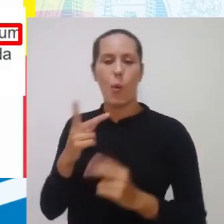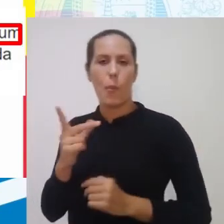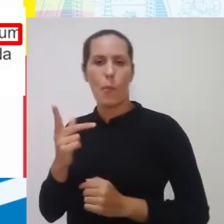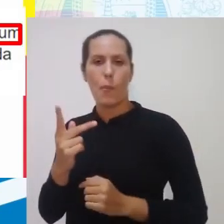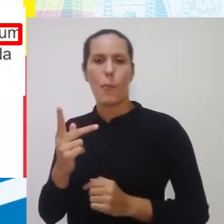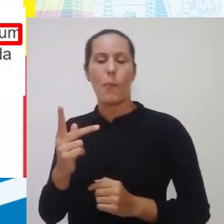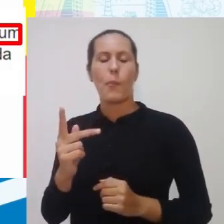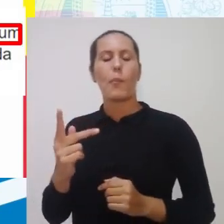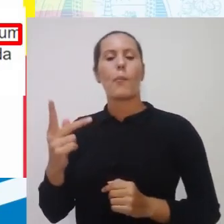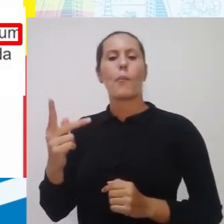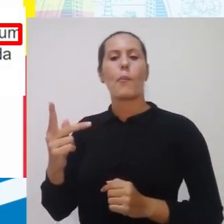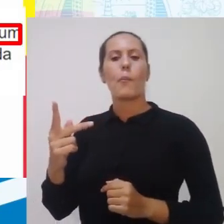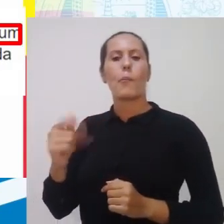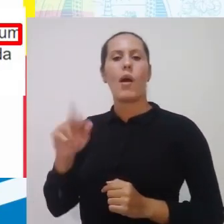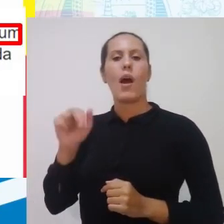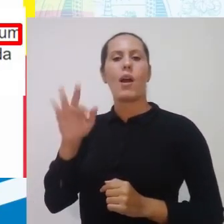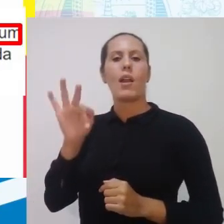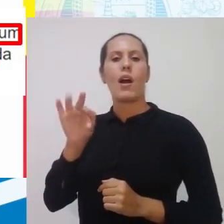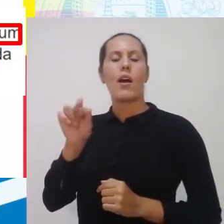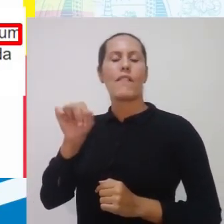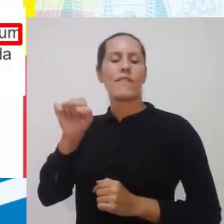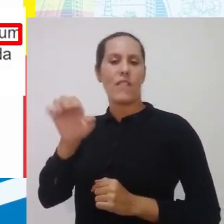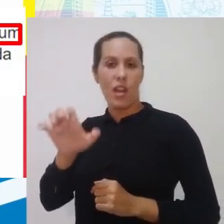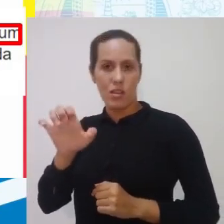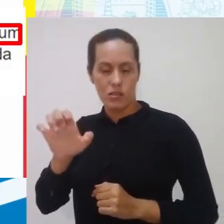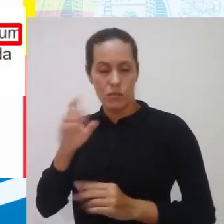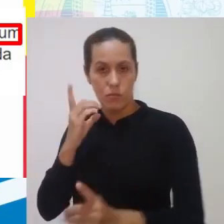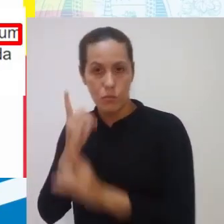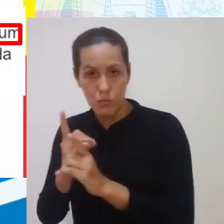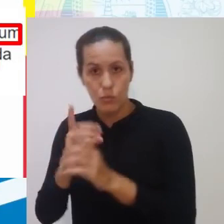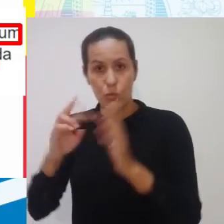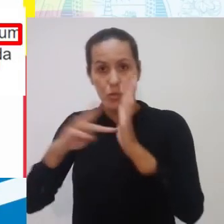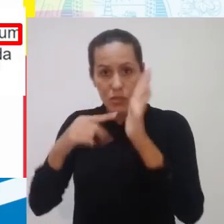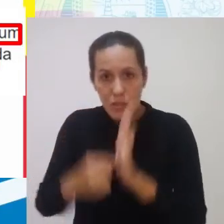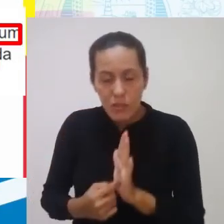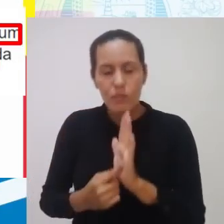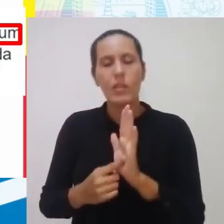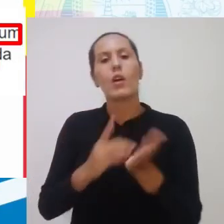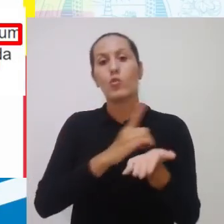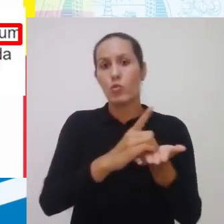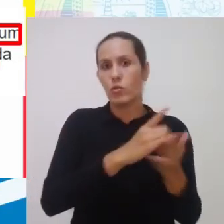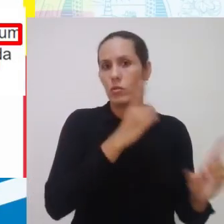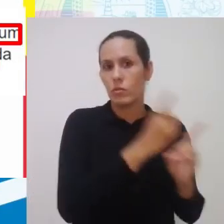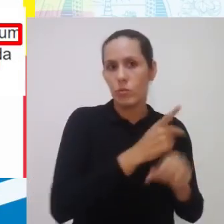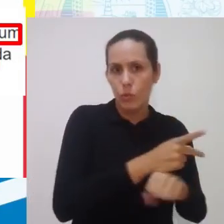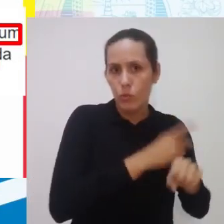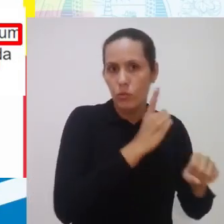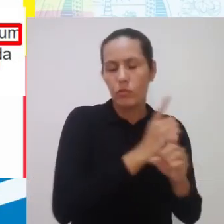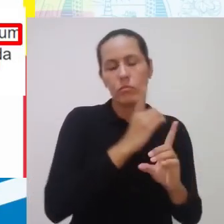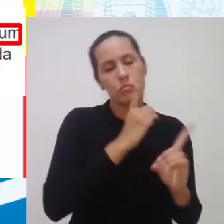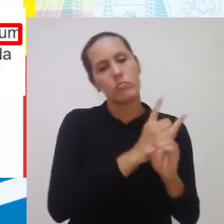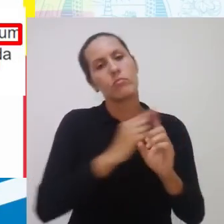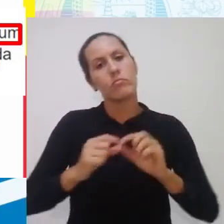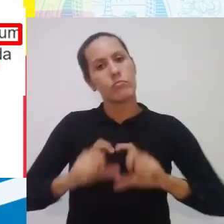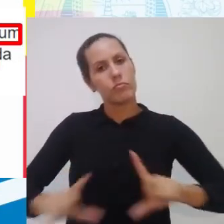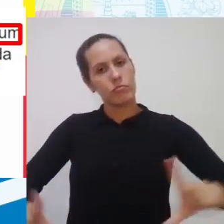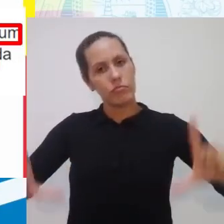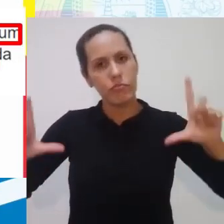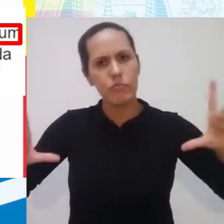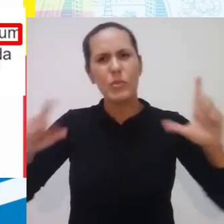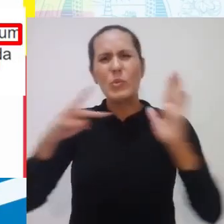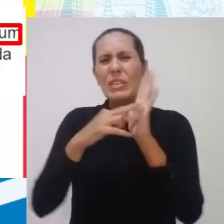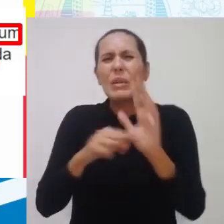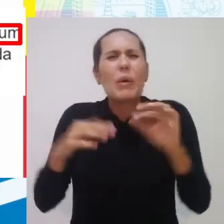procurar a definição para vocês no dicionário. Encontrei a definição e já trouxe aqui destacado com aquilo que é importante a gente reter.